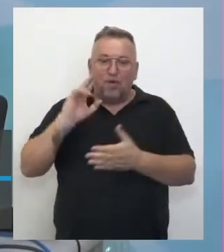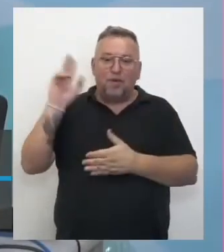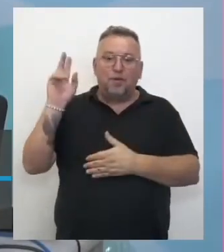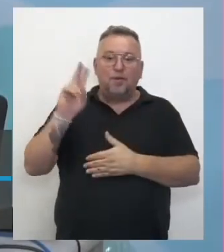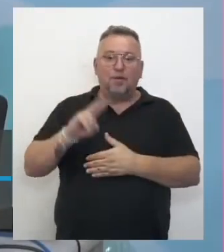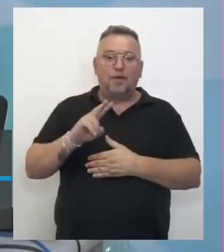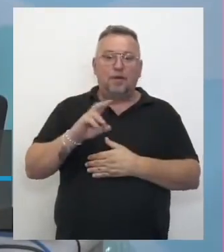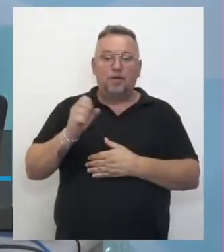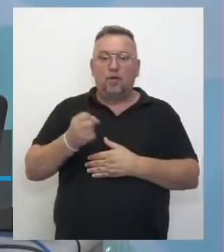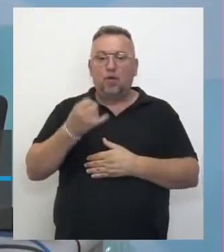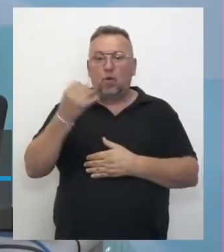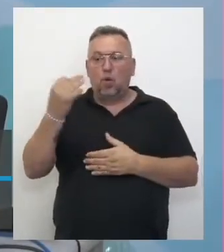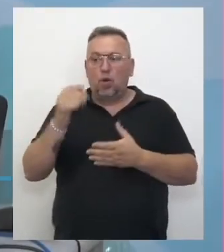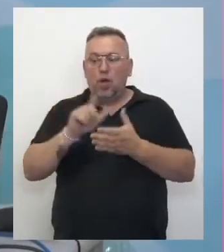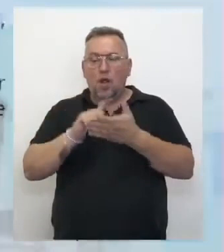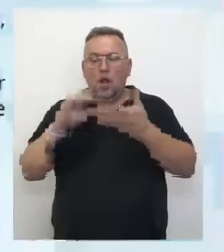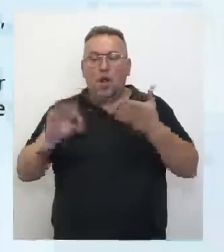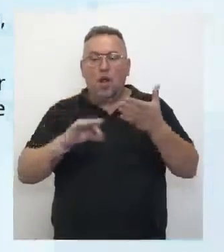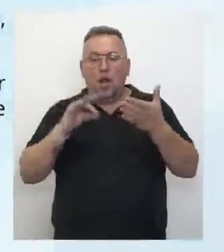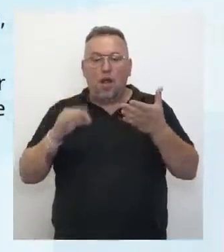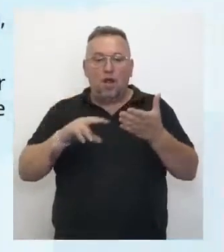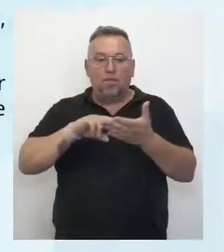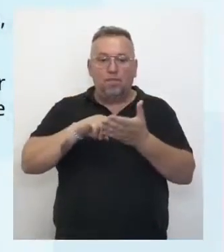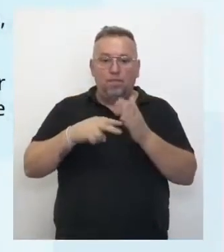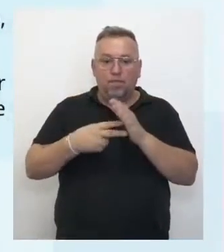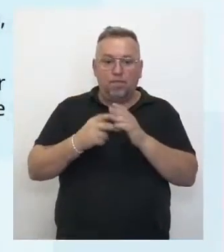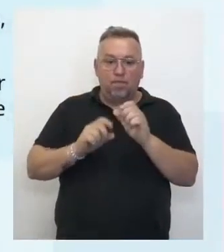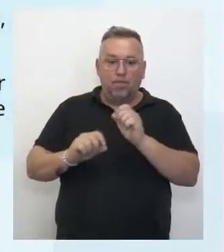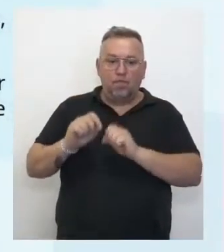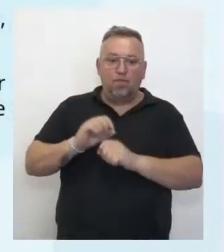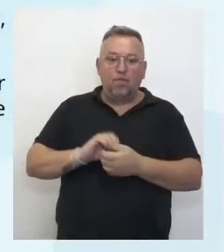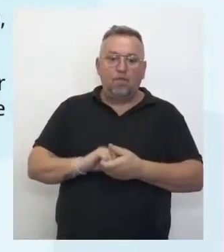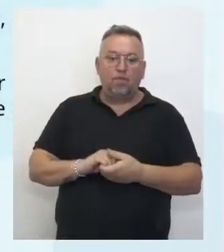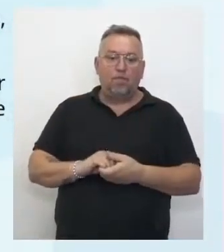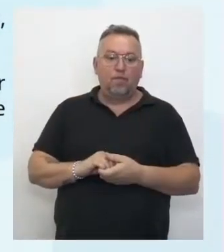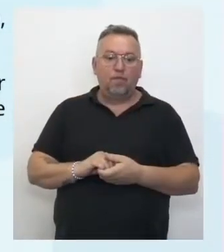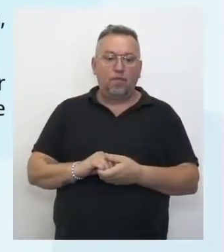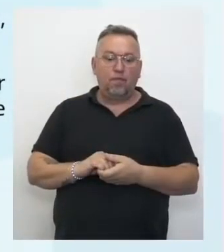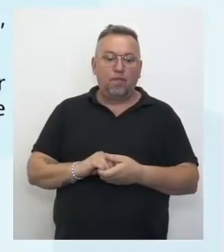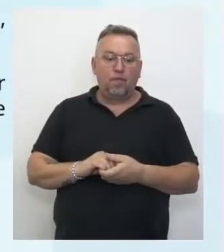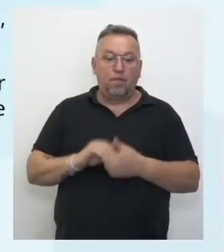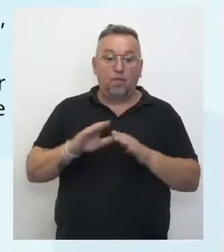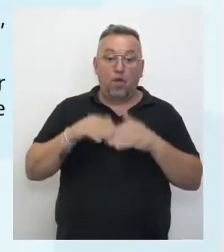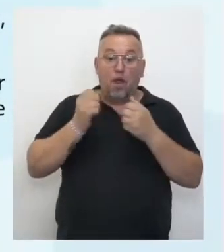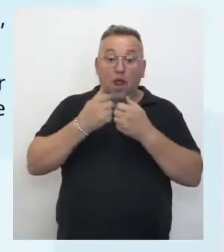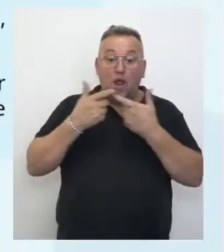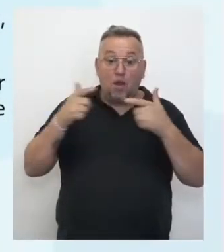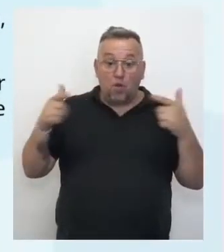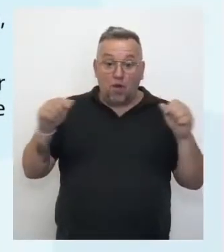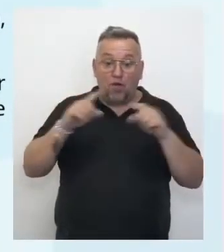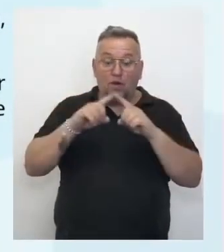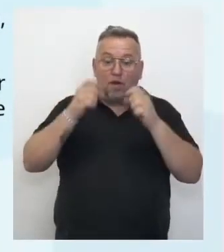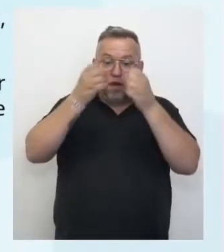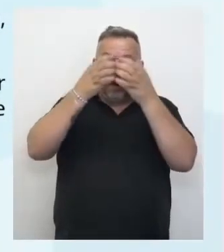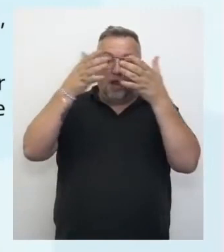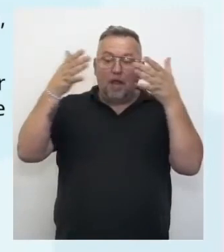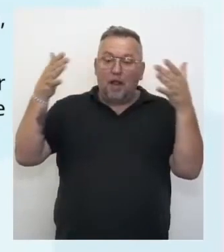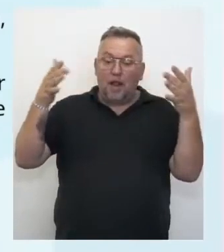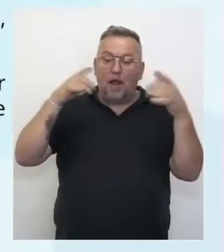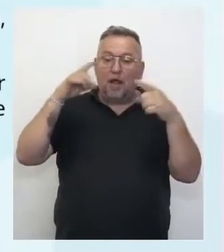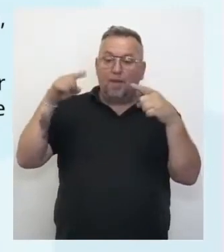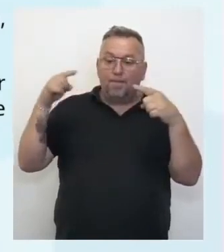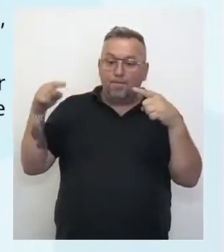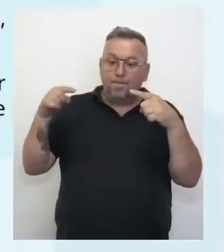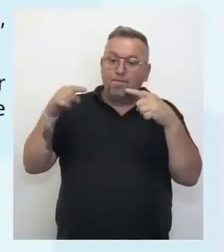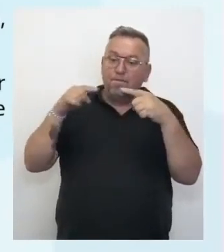lá. Quanto ao abaixo-assinado, o que ele é, como que funciona? Vamos aí à estrutura. Quanto à linguagem do abaixo-assinado, nós pensamos